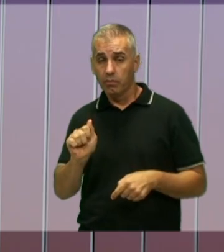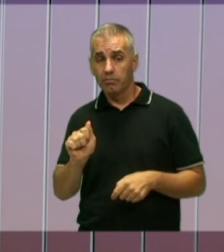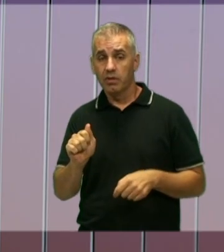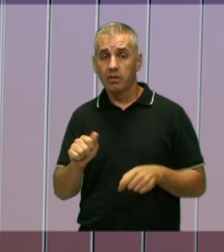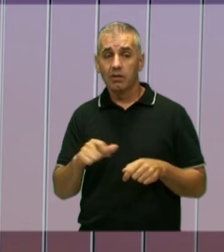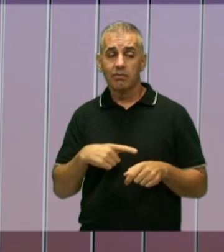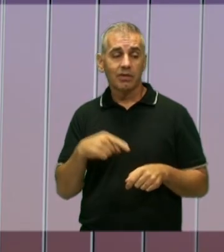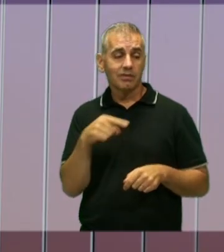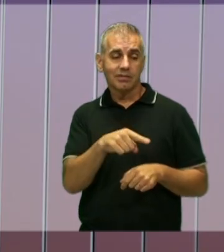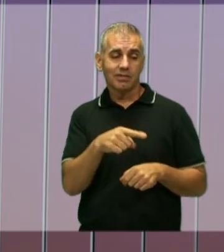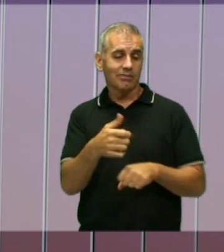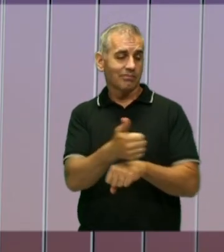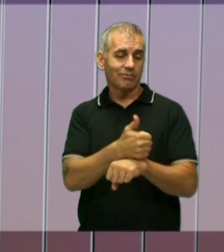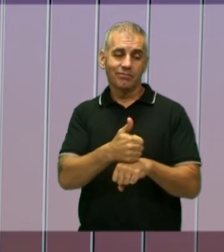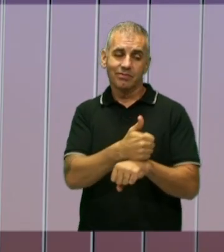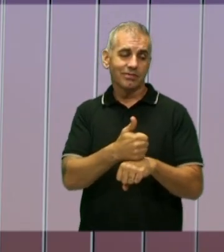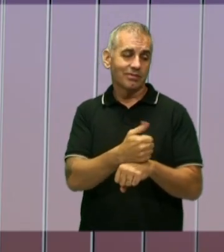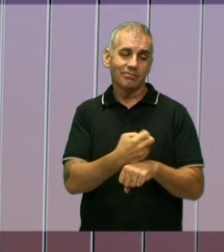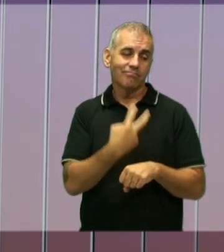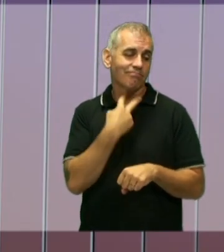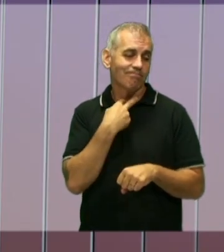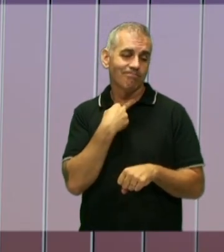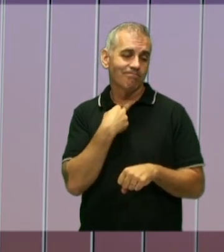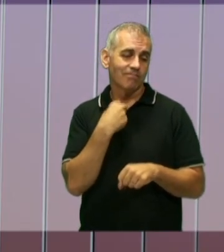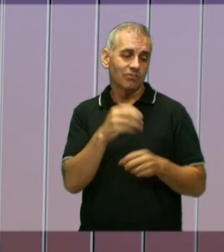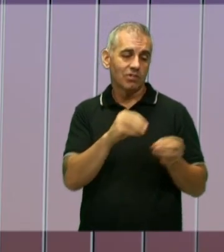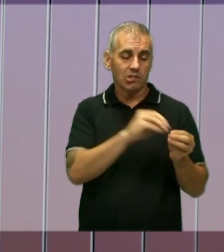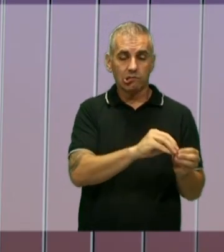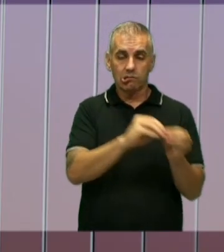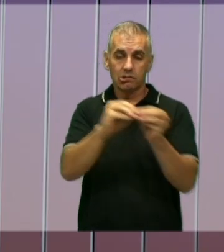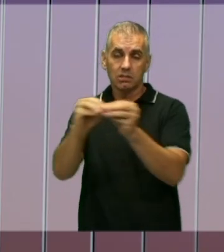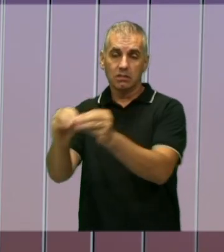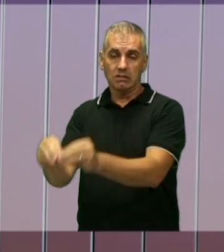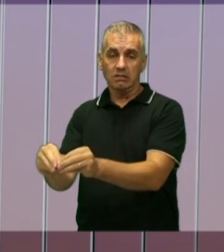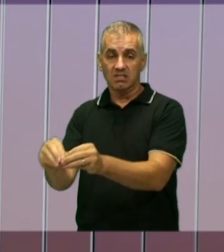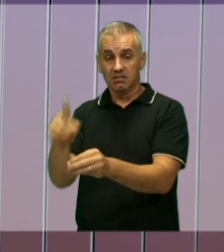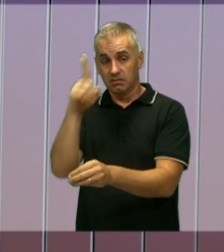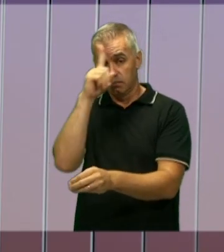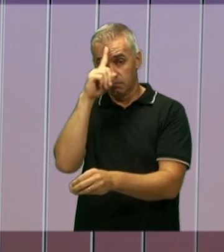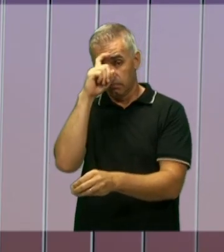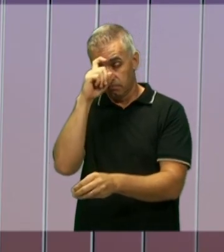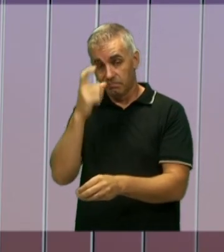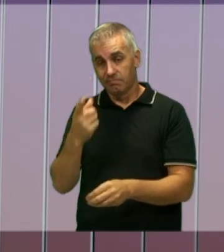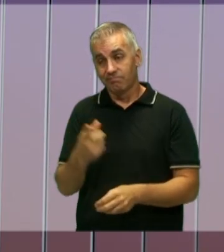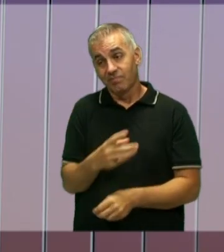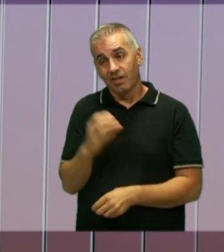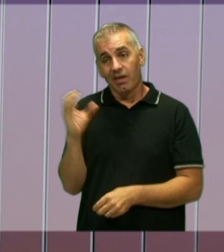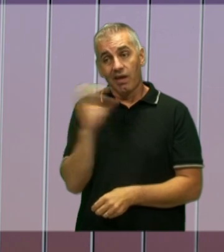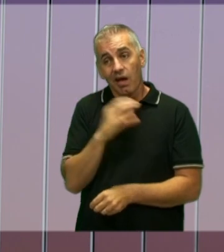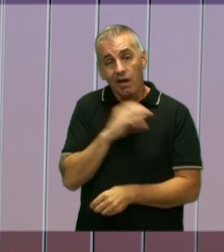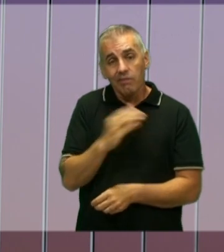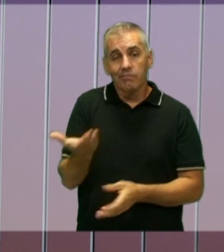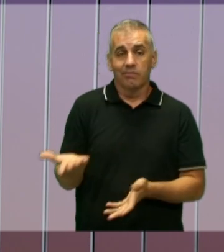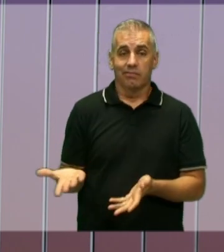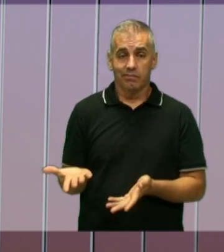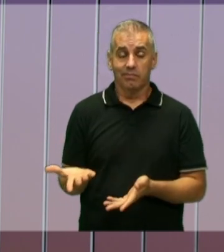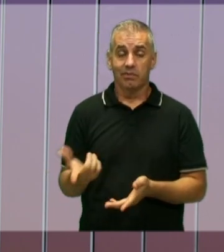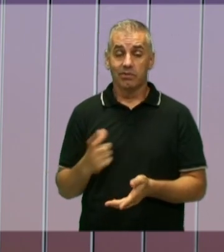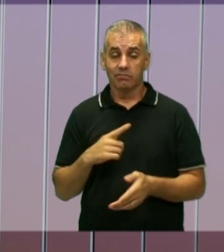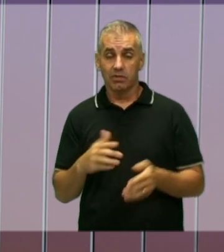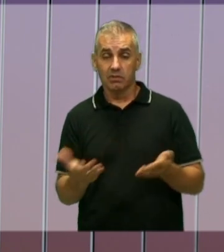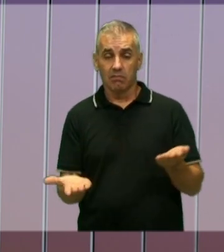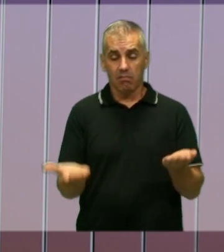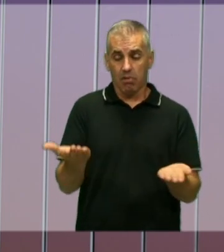de repente, o profissional não está. Daí ele pede transferência para o hospital, só para realizar um procedimento que poderia ser realizado ali. Então, se houvesse essa